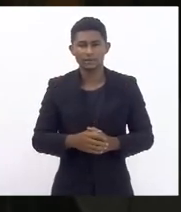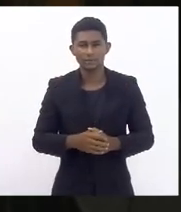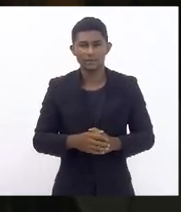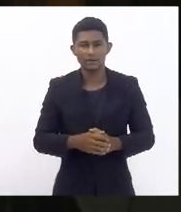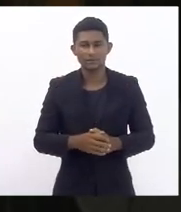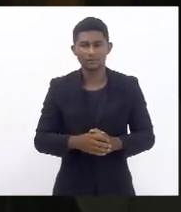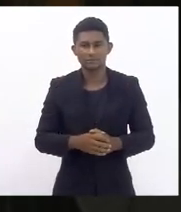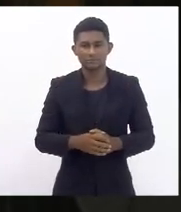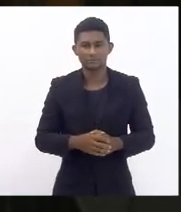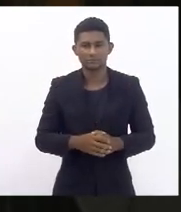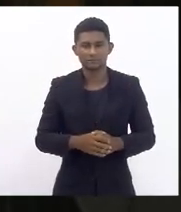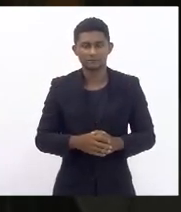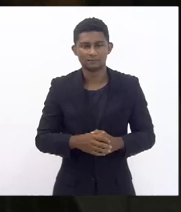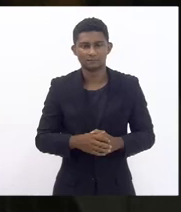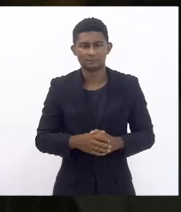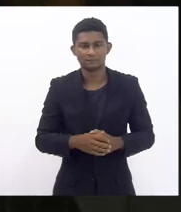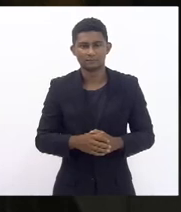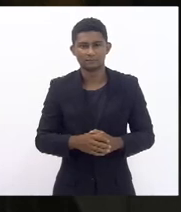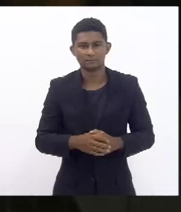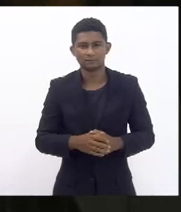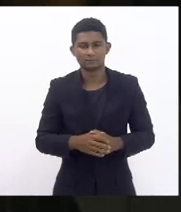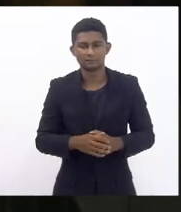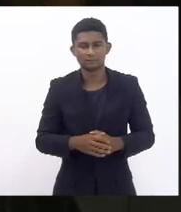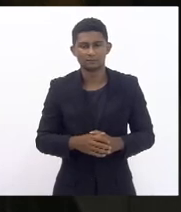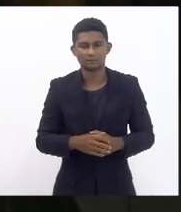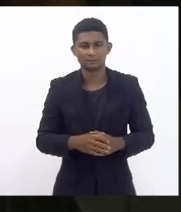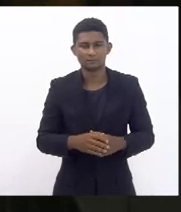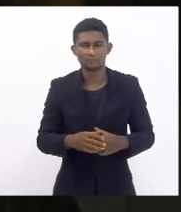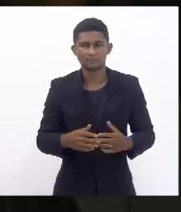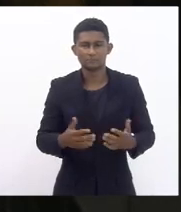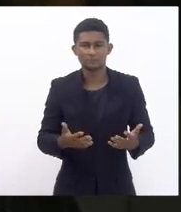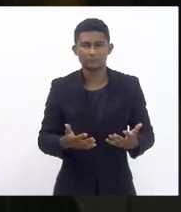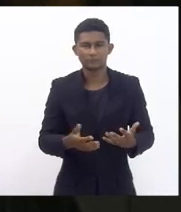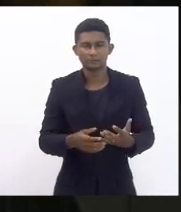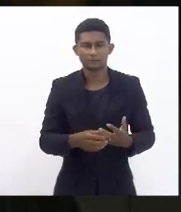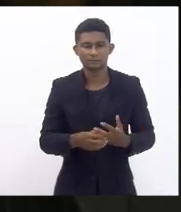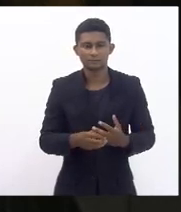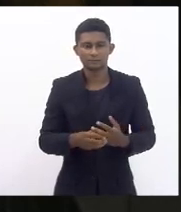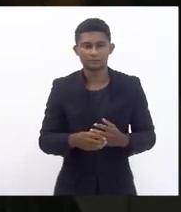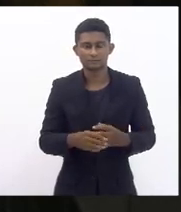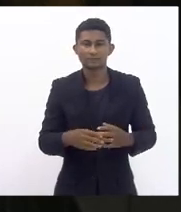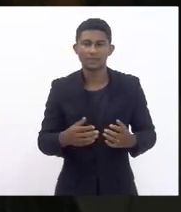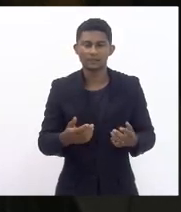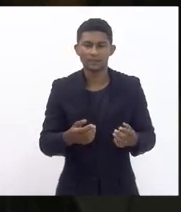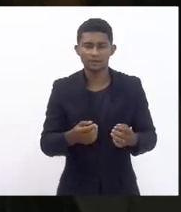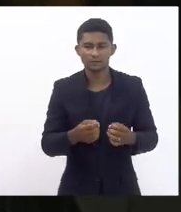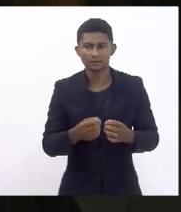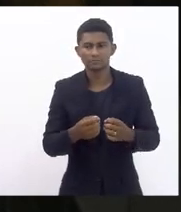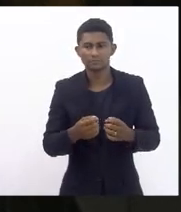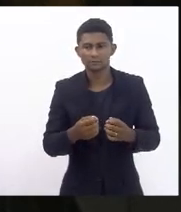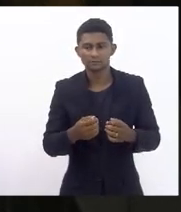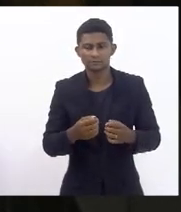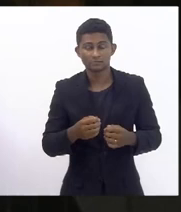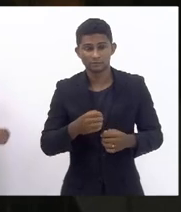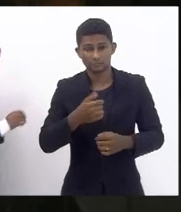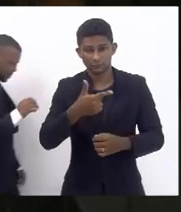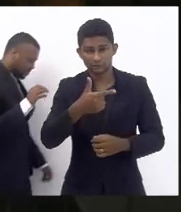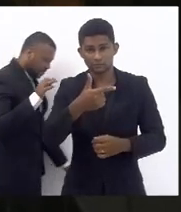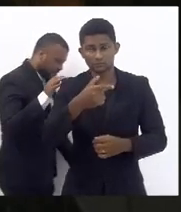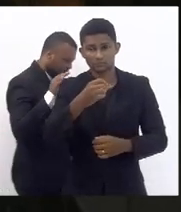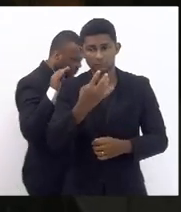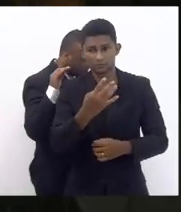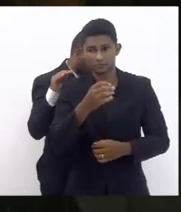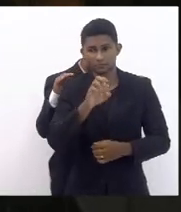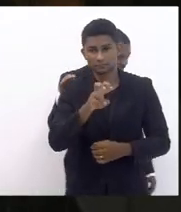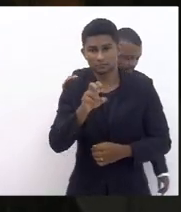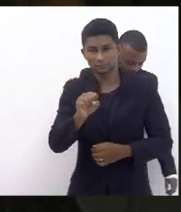aqui, por exemplo, posso dizer que entre março de 2020 e dezembro de 2021, foram 2.451 feminicídios